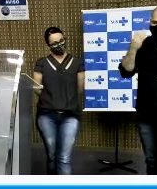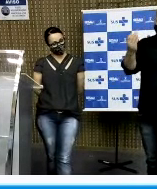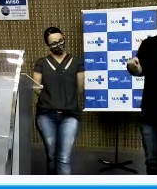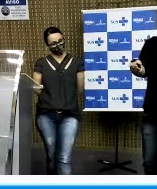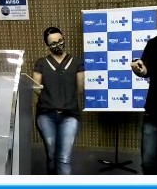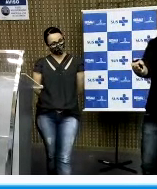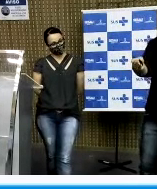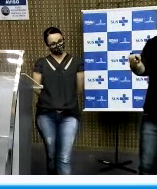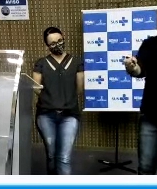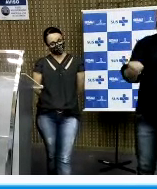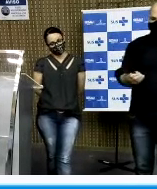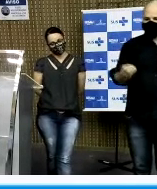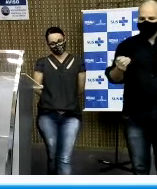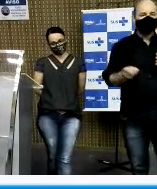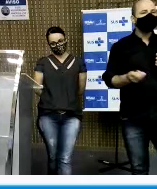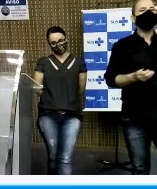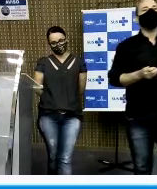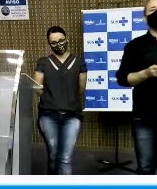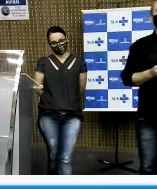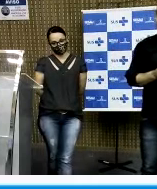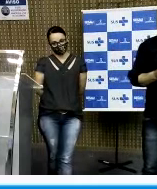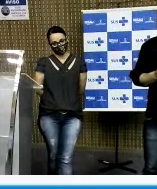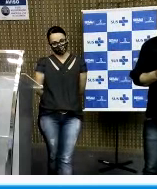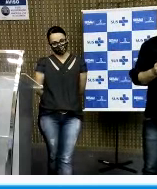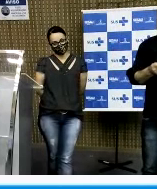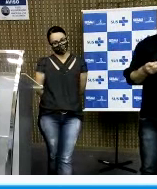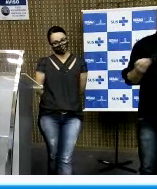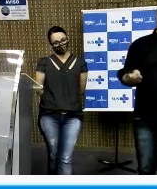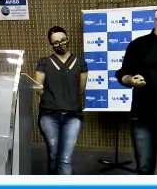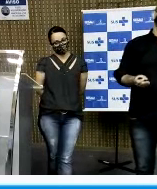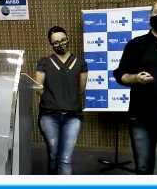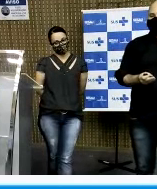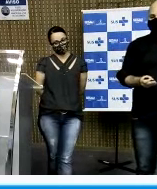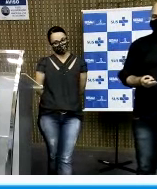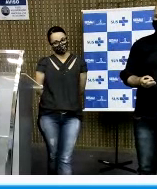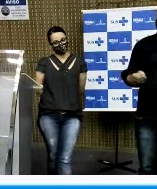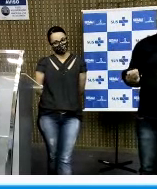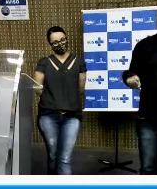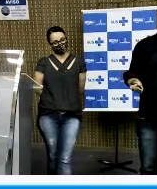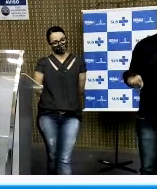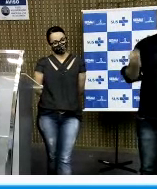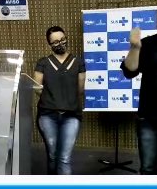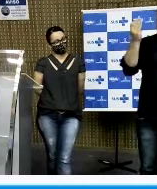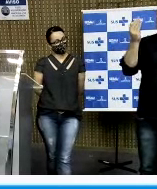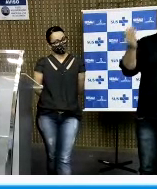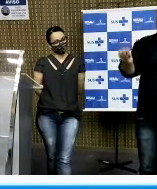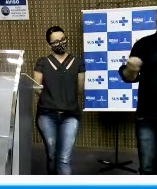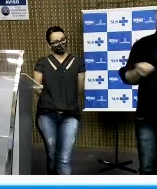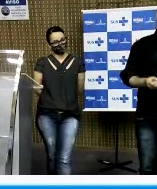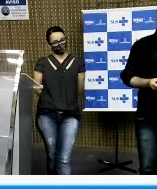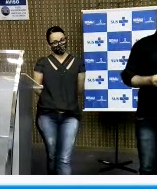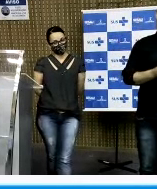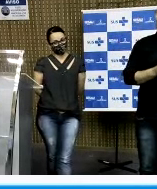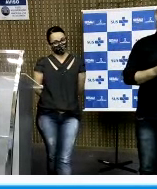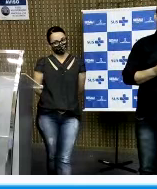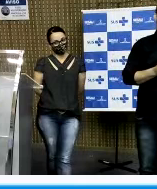tempo. 2020, 2,9% de atendimento domiciliar do profissional de assistência social teve uma elevação de 40